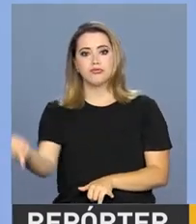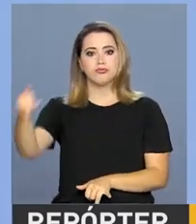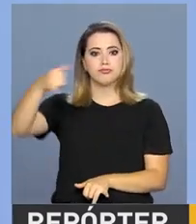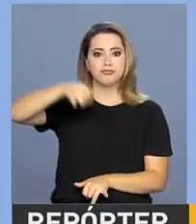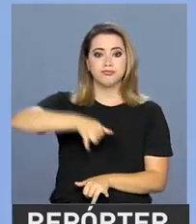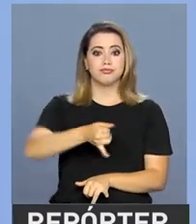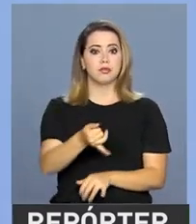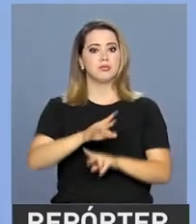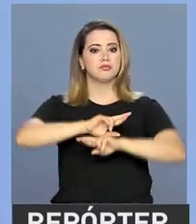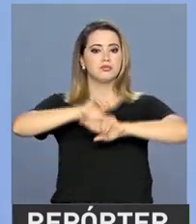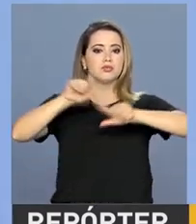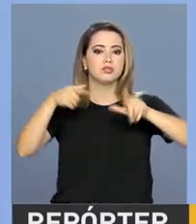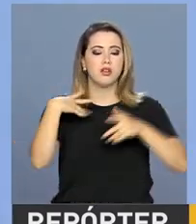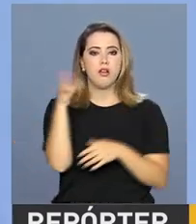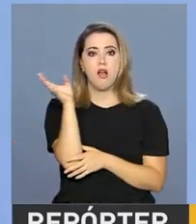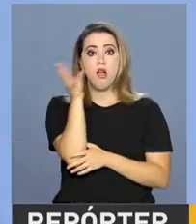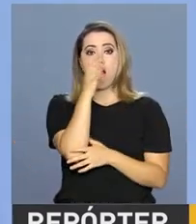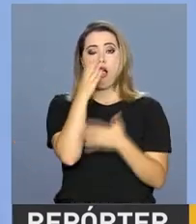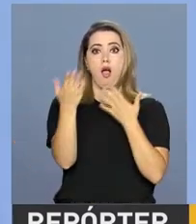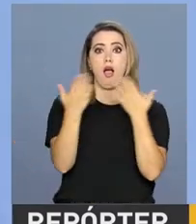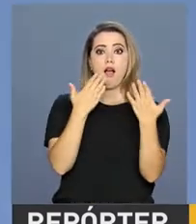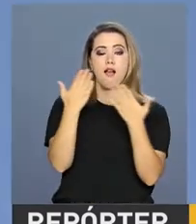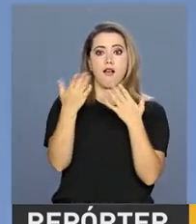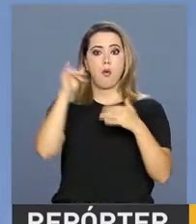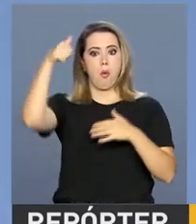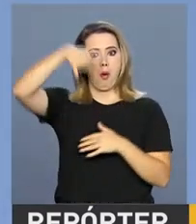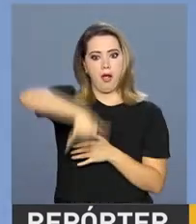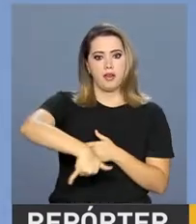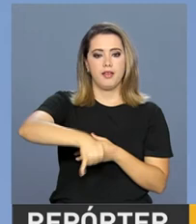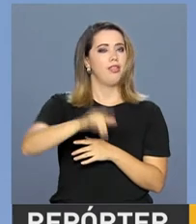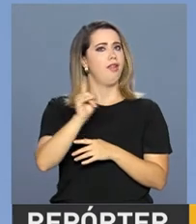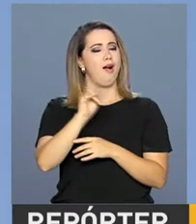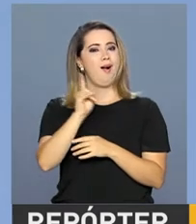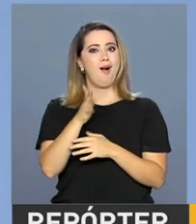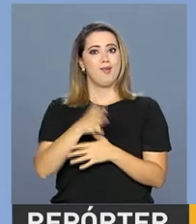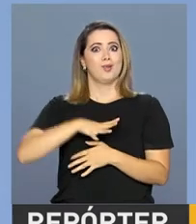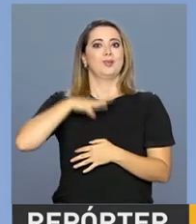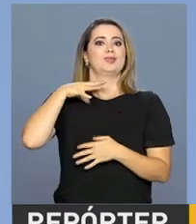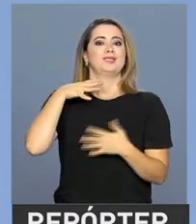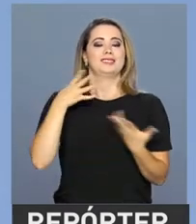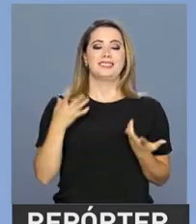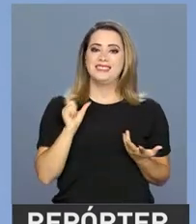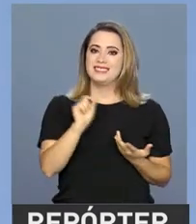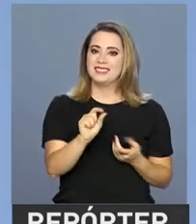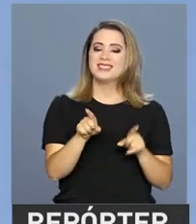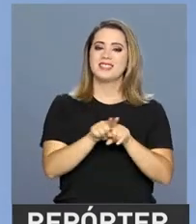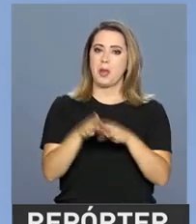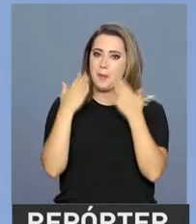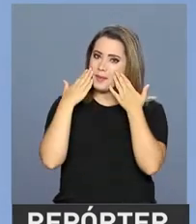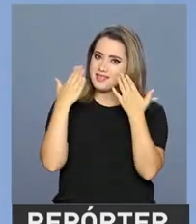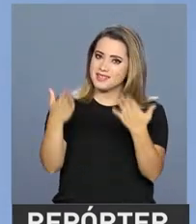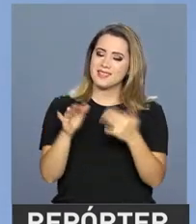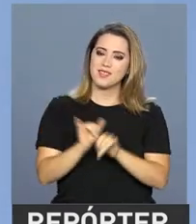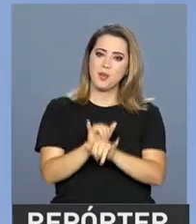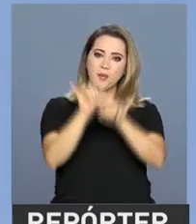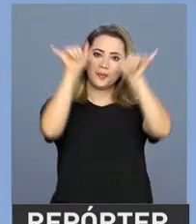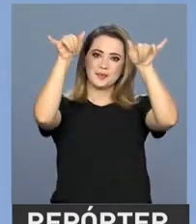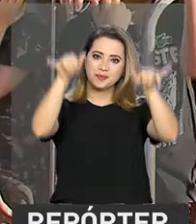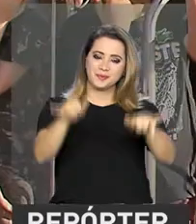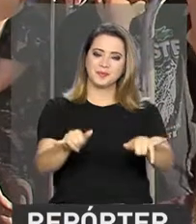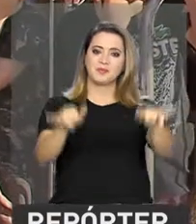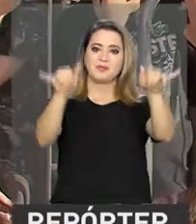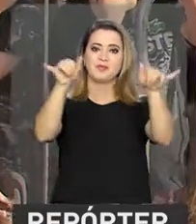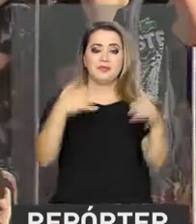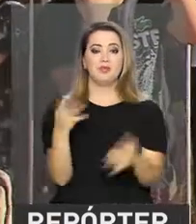muitas voltas. Parece até que vai cair. É de tirar o fôlego. Assim, a apresentação da Esquadrilha da